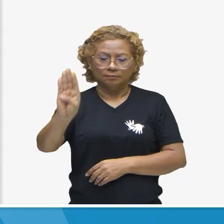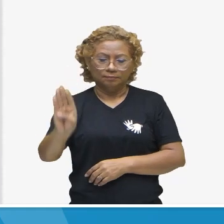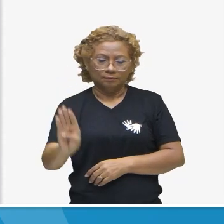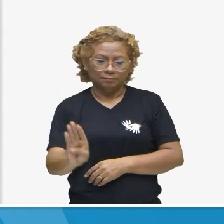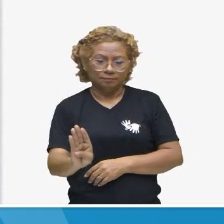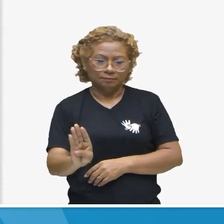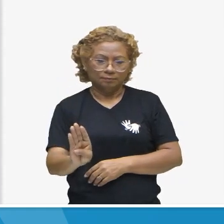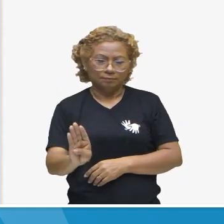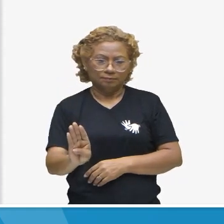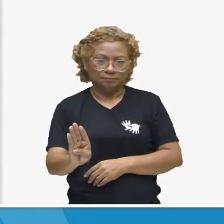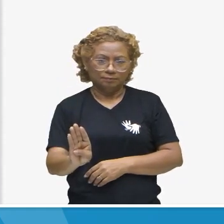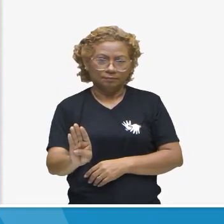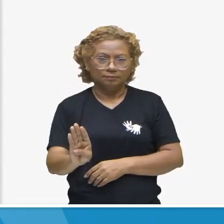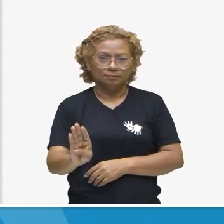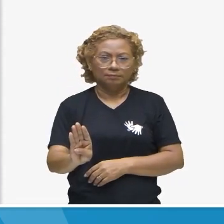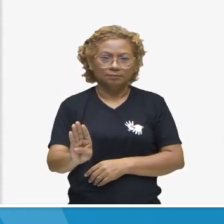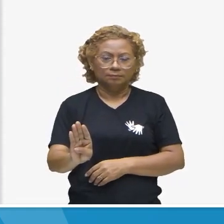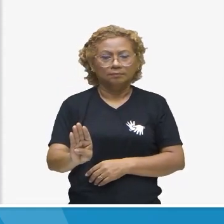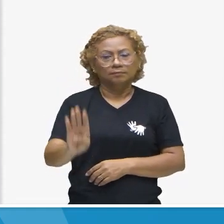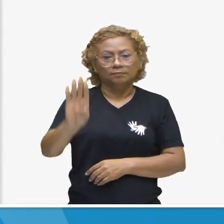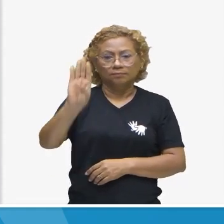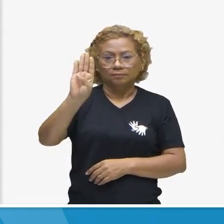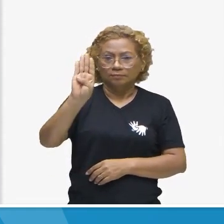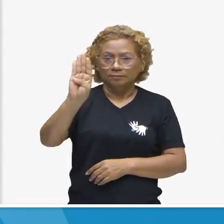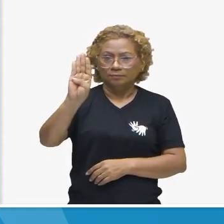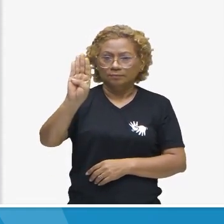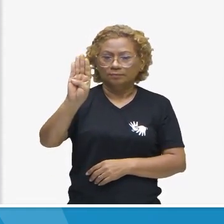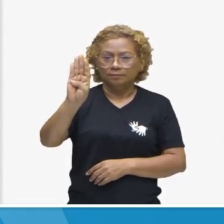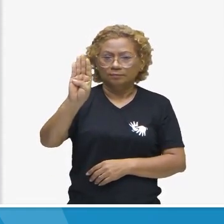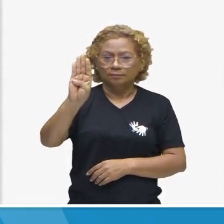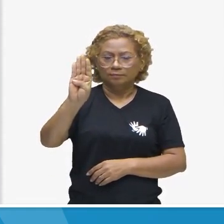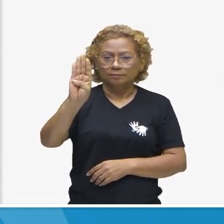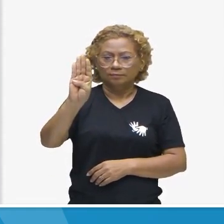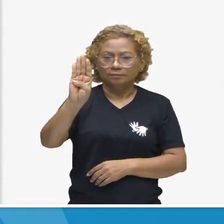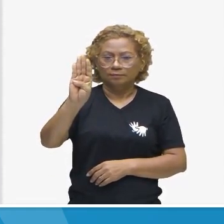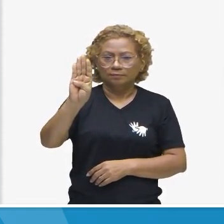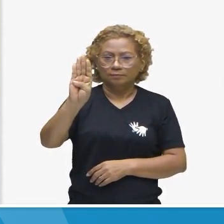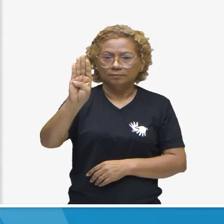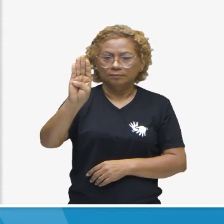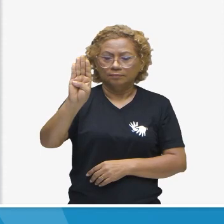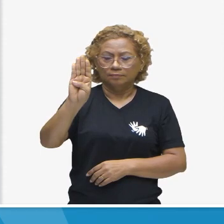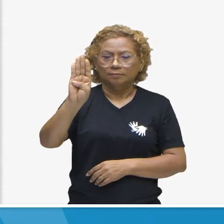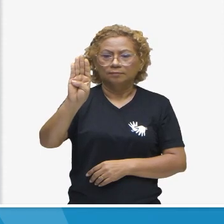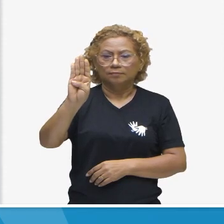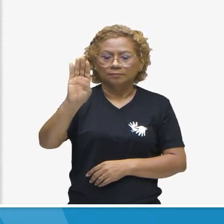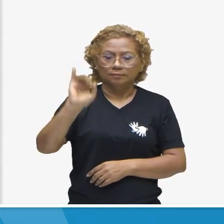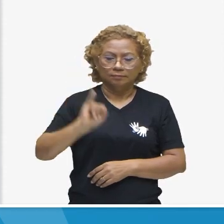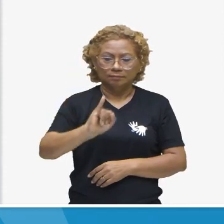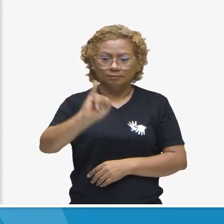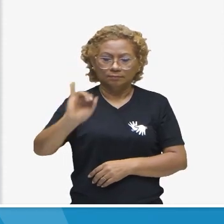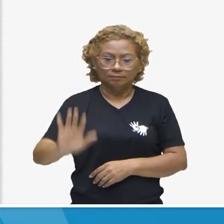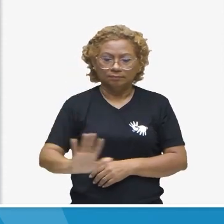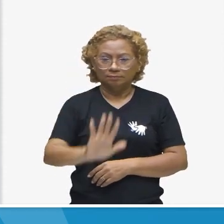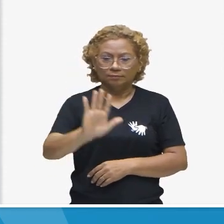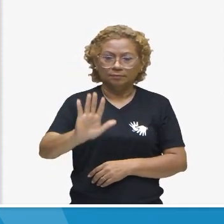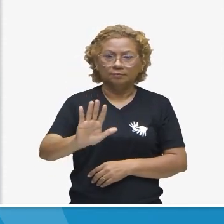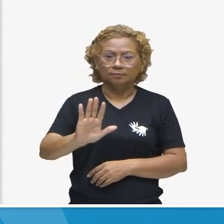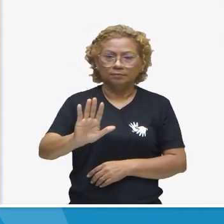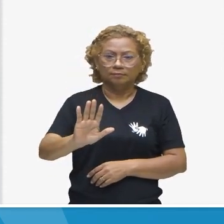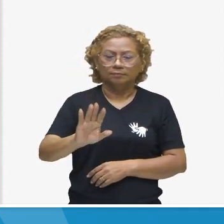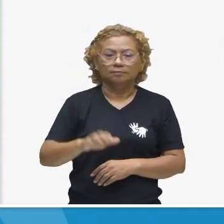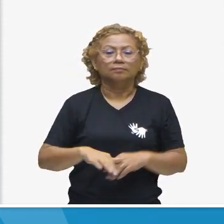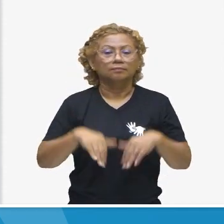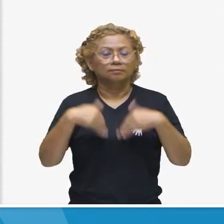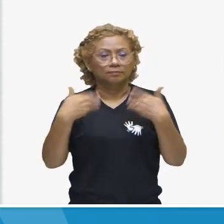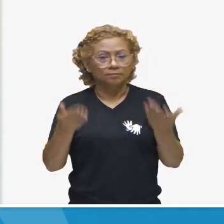para fora. Então, no ponto B, exatamente aqui, nós temos uma projeção, que ela vai bater bem aqui. Quando